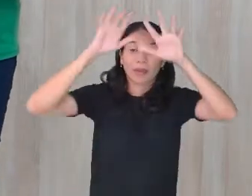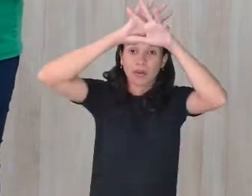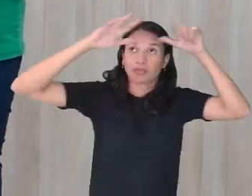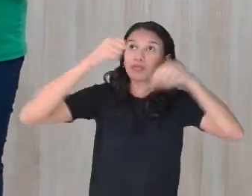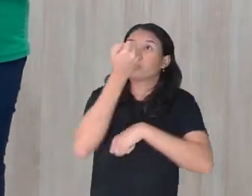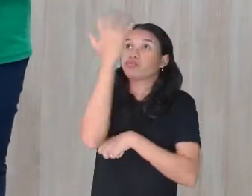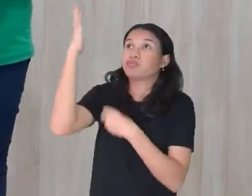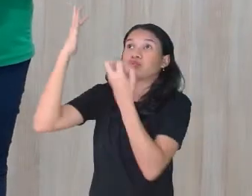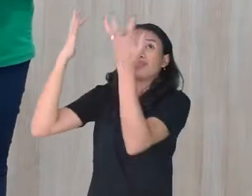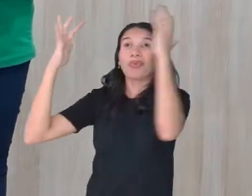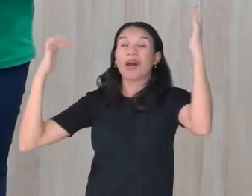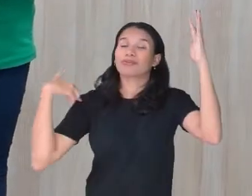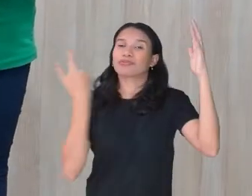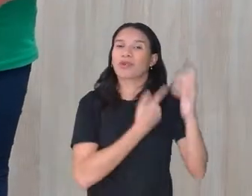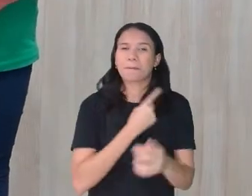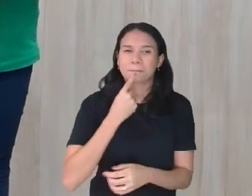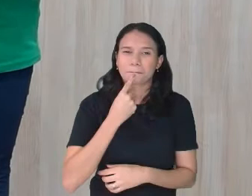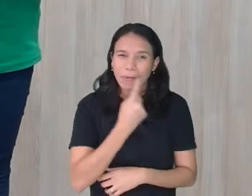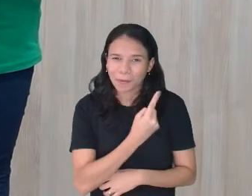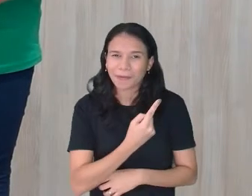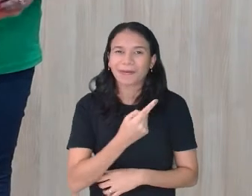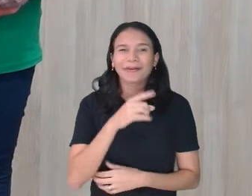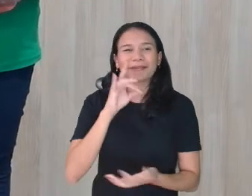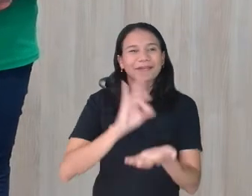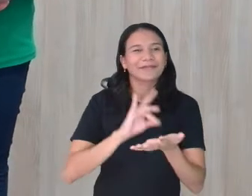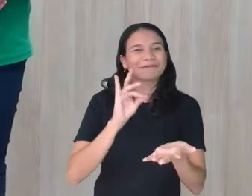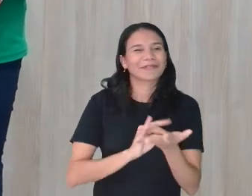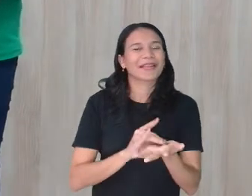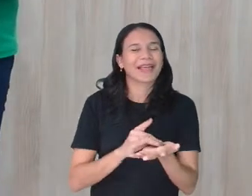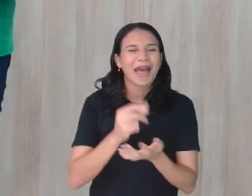que estamos bem pertinho delas, né? Eu acredito que muitos